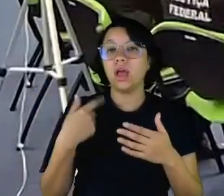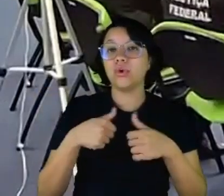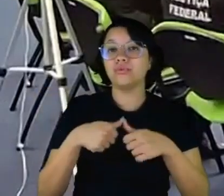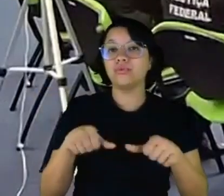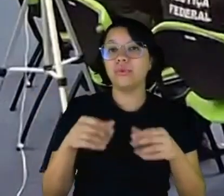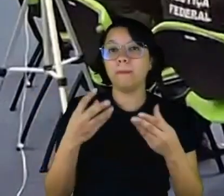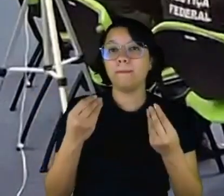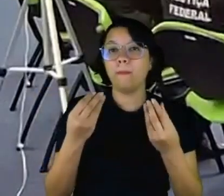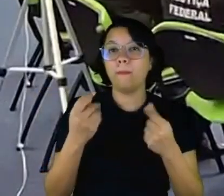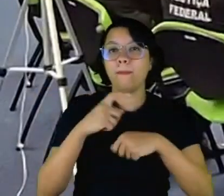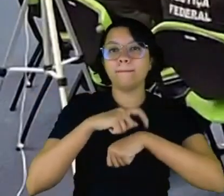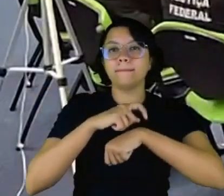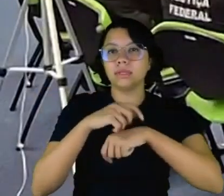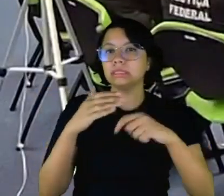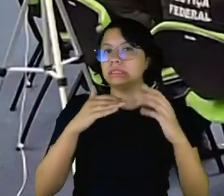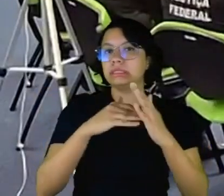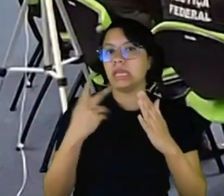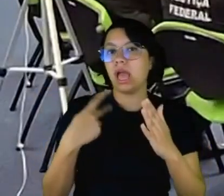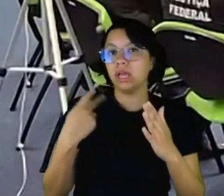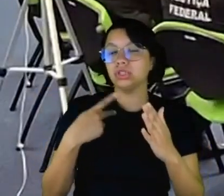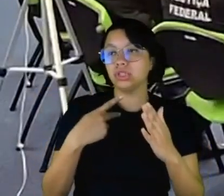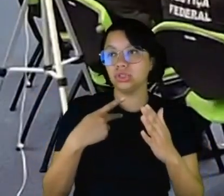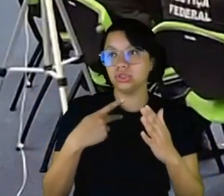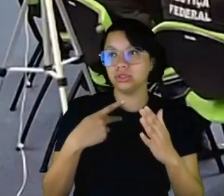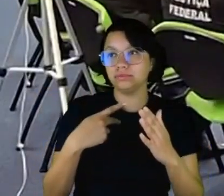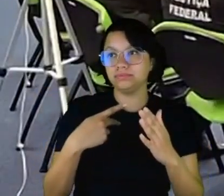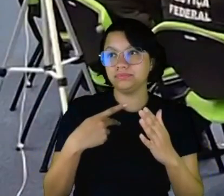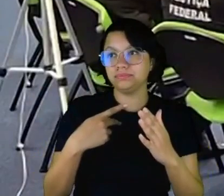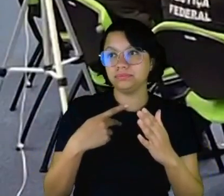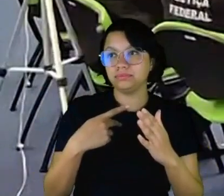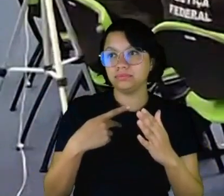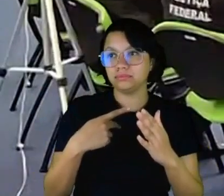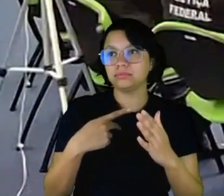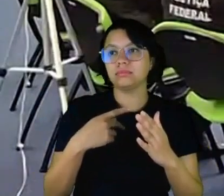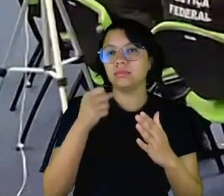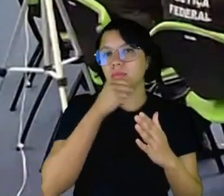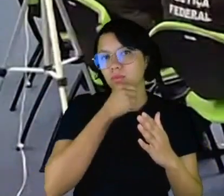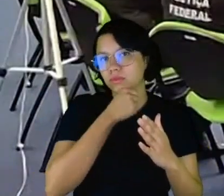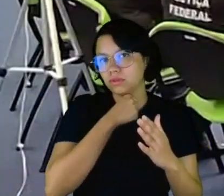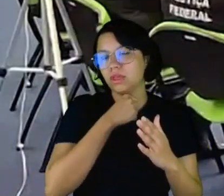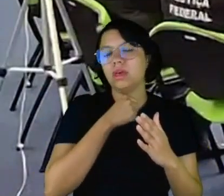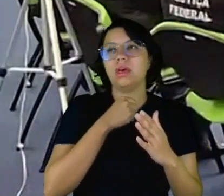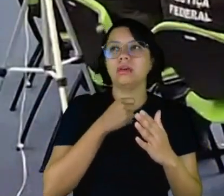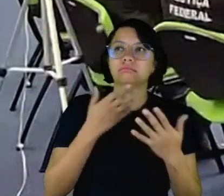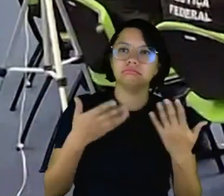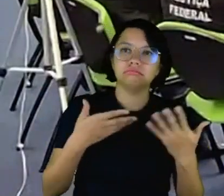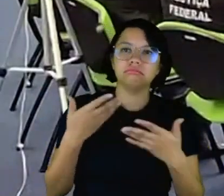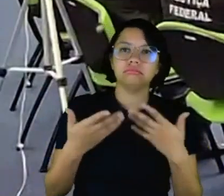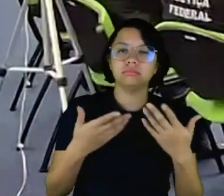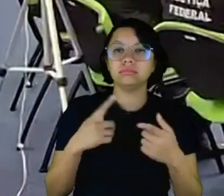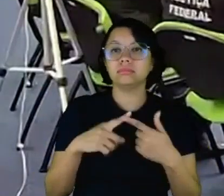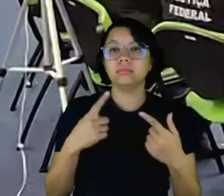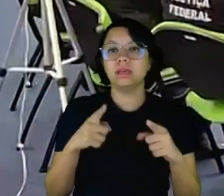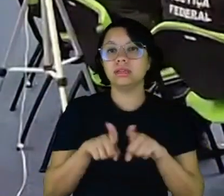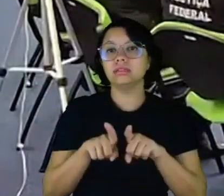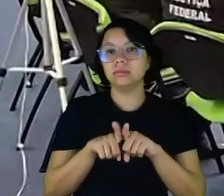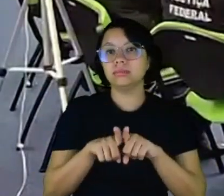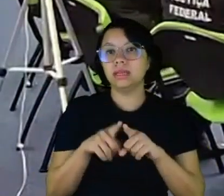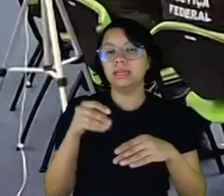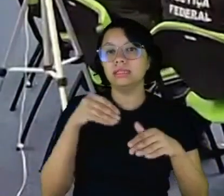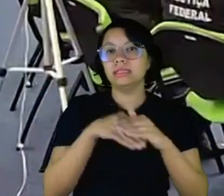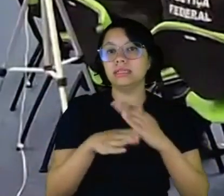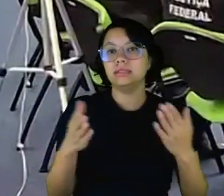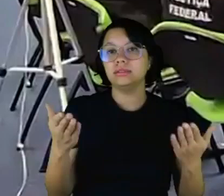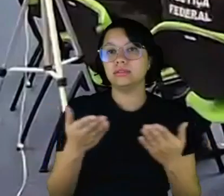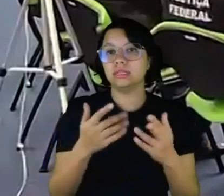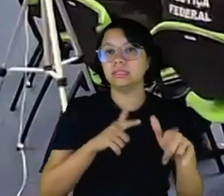aqui, até nós mesmos ir aposentarmos, envelhecermos, mas também é dentro dessa